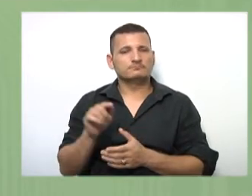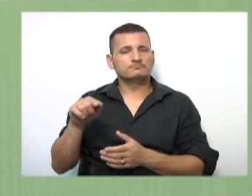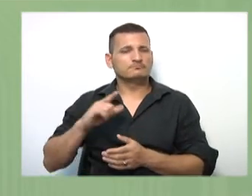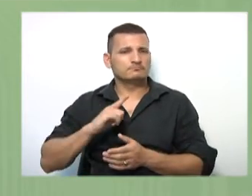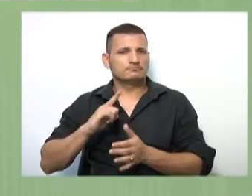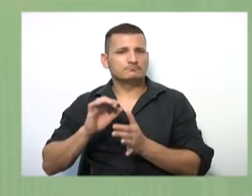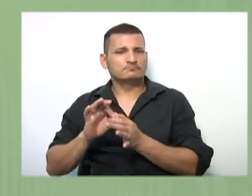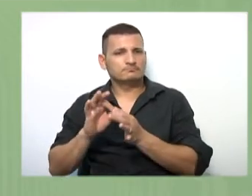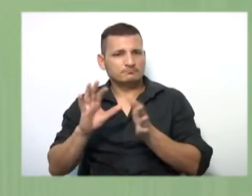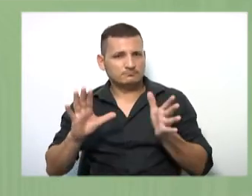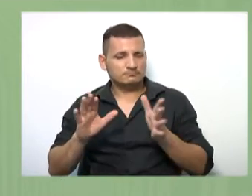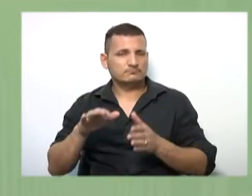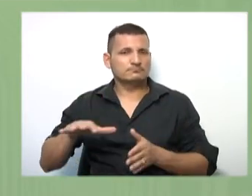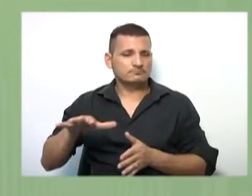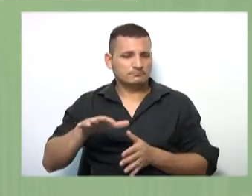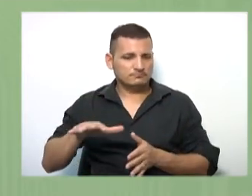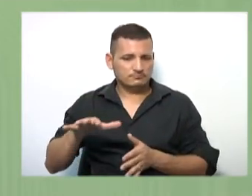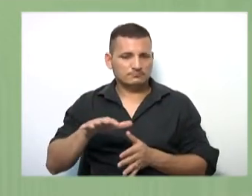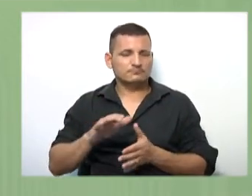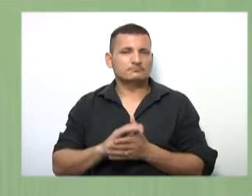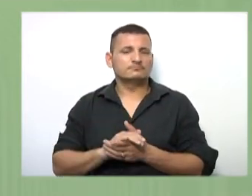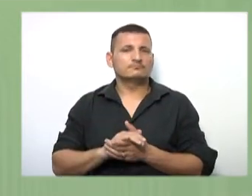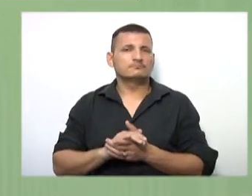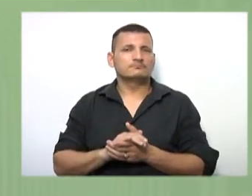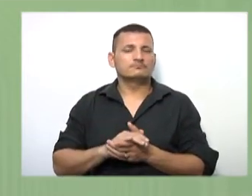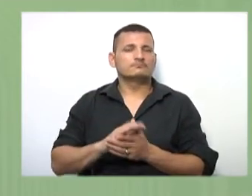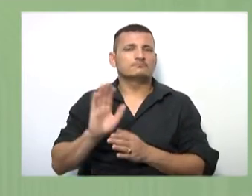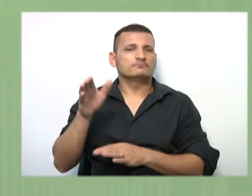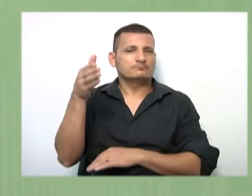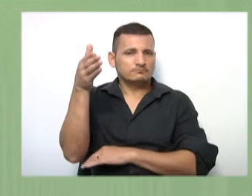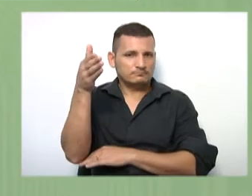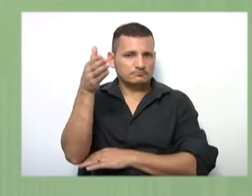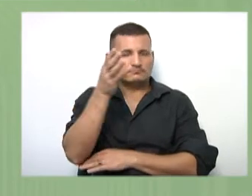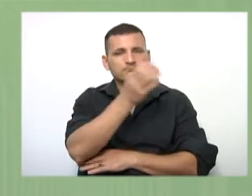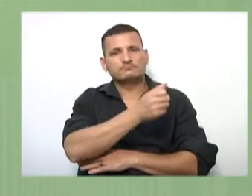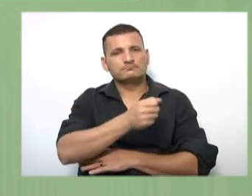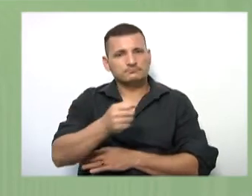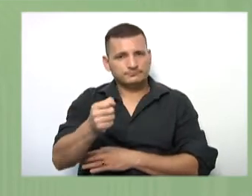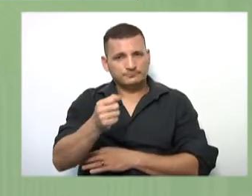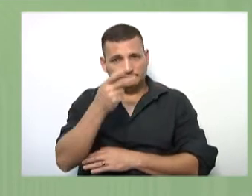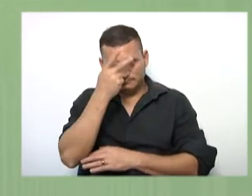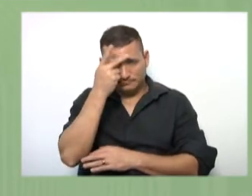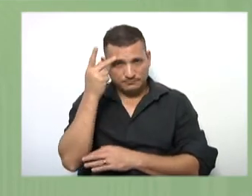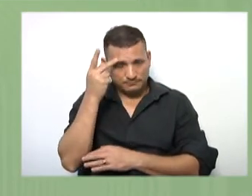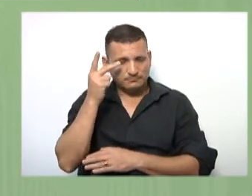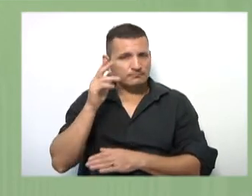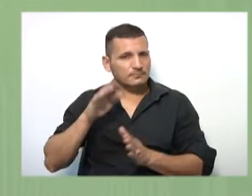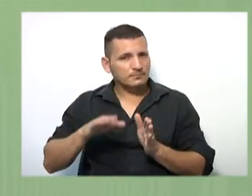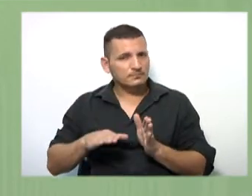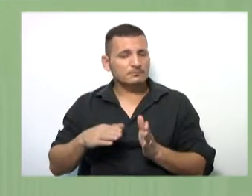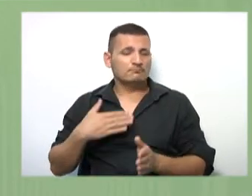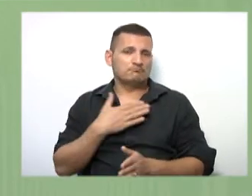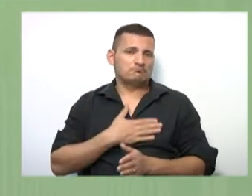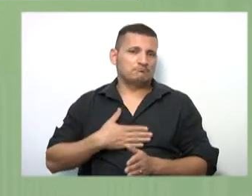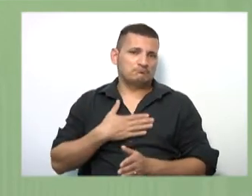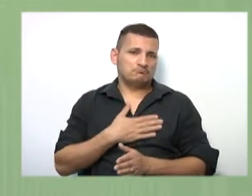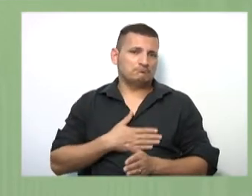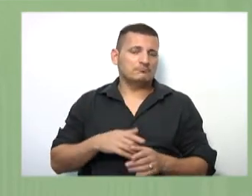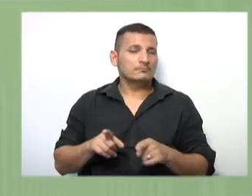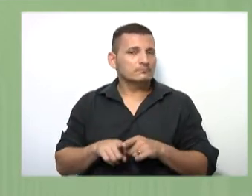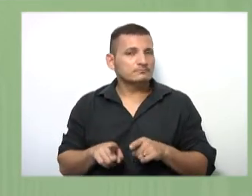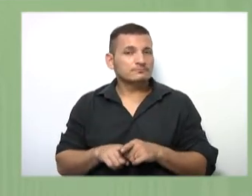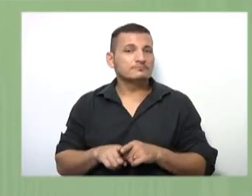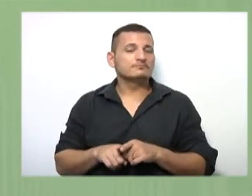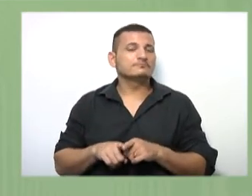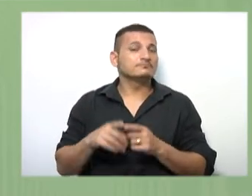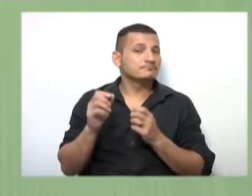disponibilizem espaços hospedando pessoas de forma mais barata, prazerosa e educativa. A gente estava falando sobre poluição quando a